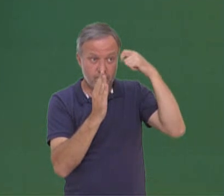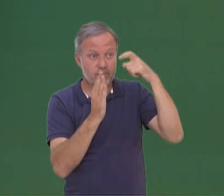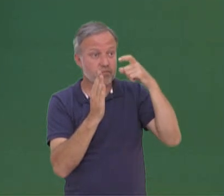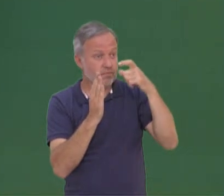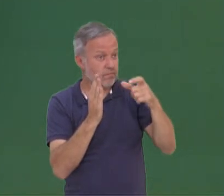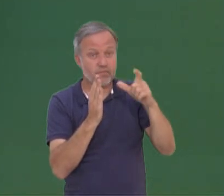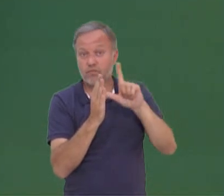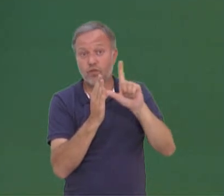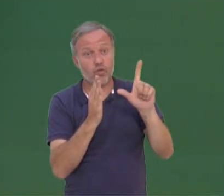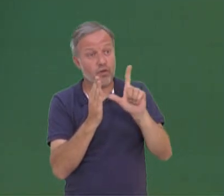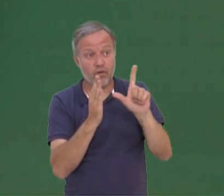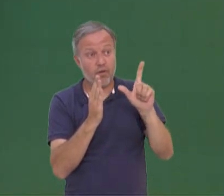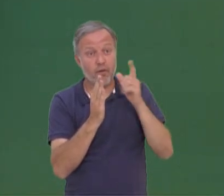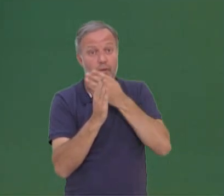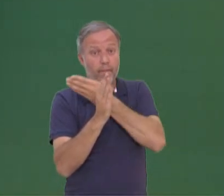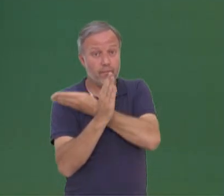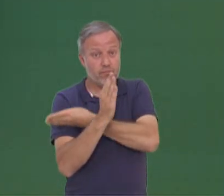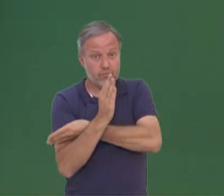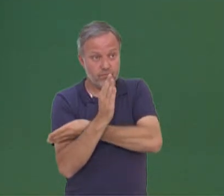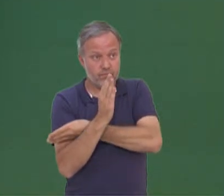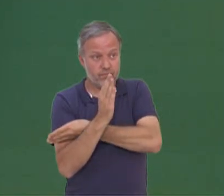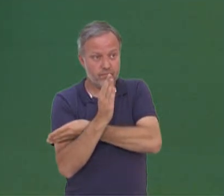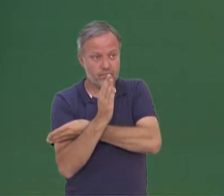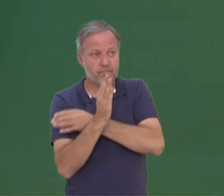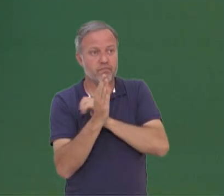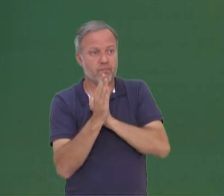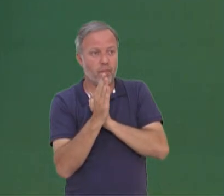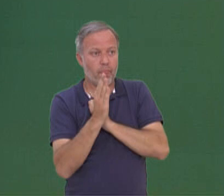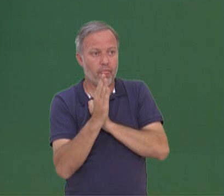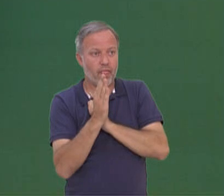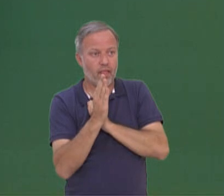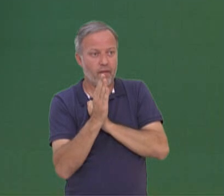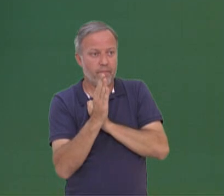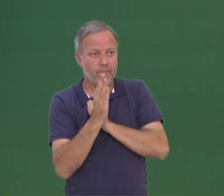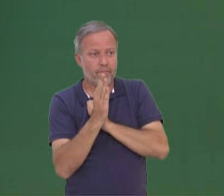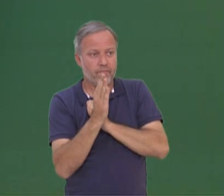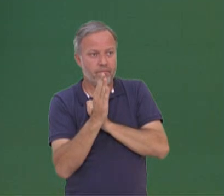Onde o elétron não bateu, o filme fica branco. E olha aqui,